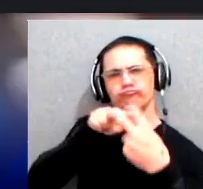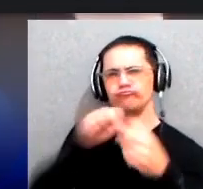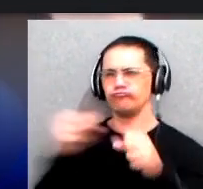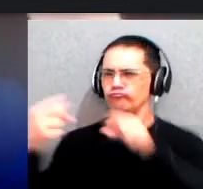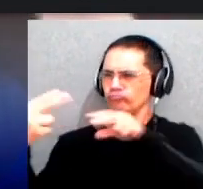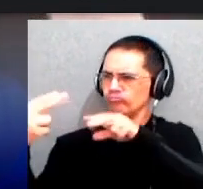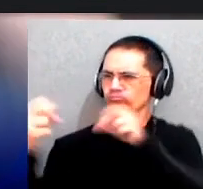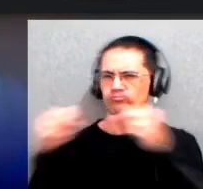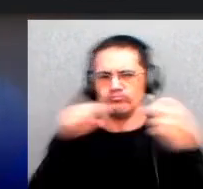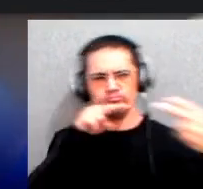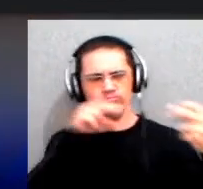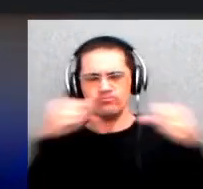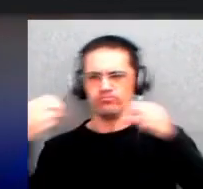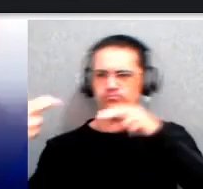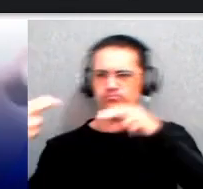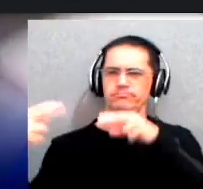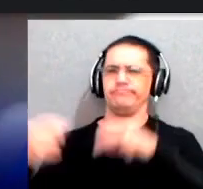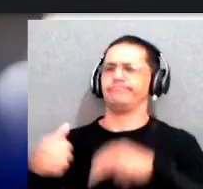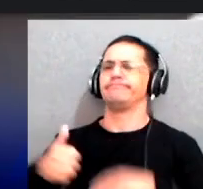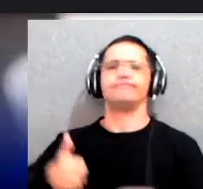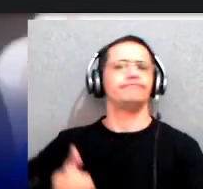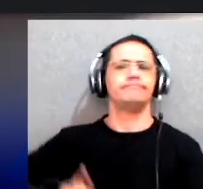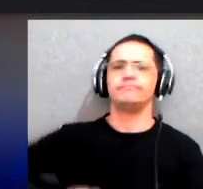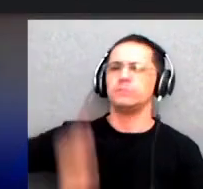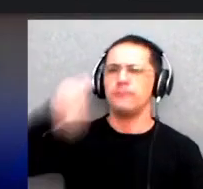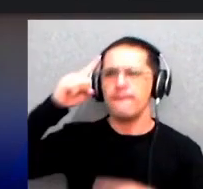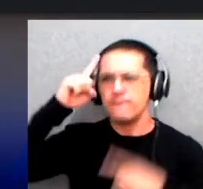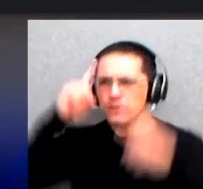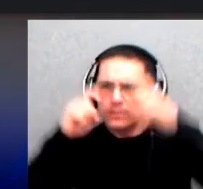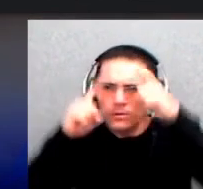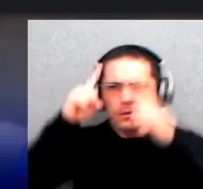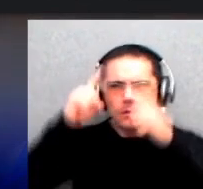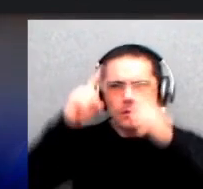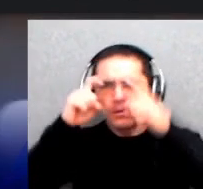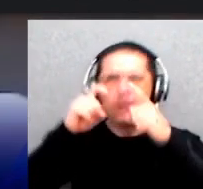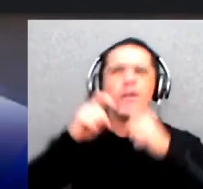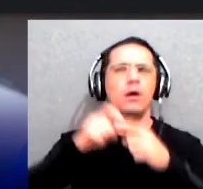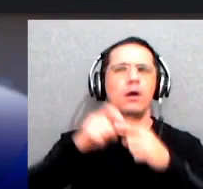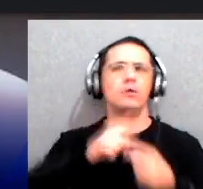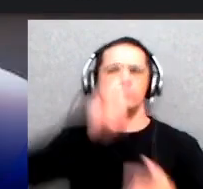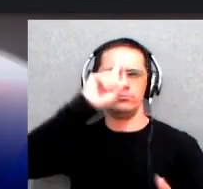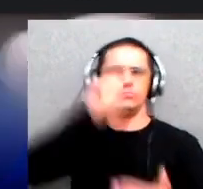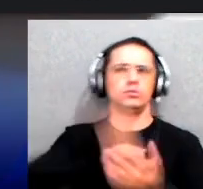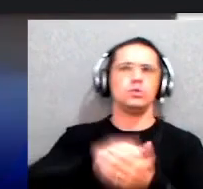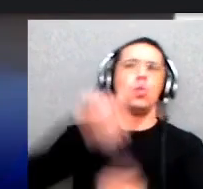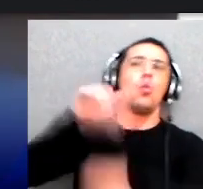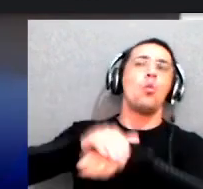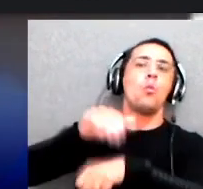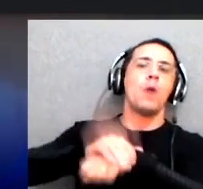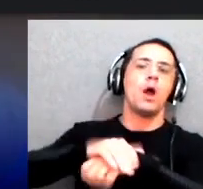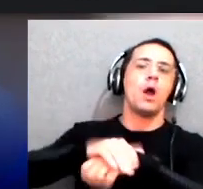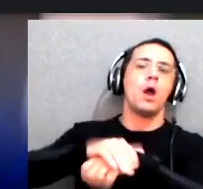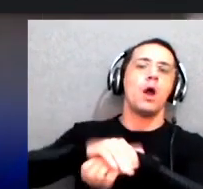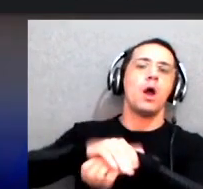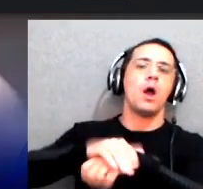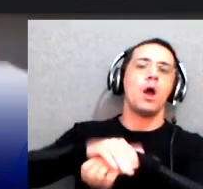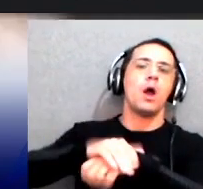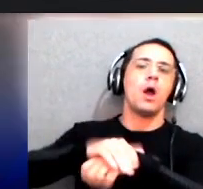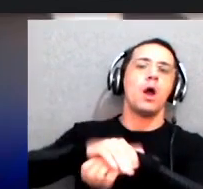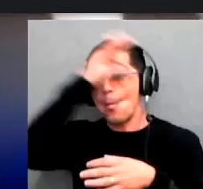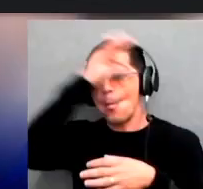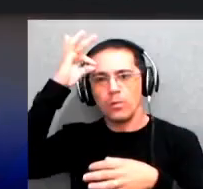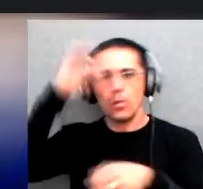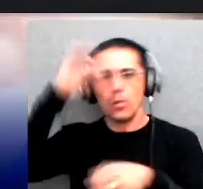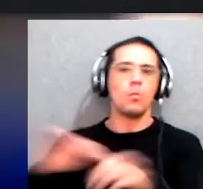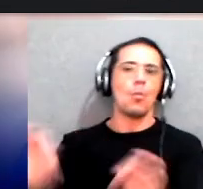empregados pelos defensores, muitas vezes são tão relevantes para o resultado quanto a própria discussão técnico-jurídica. Por essa razão, dentre